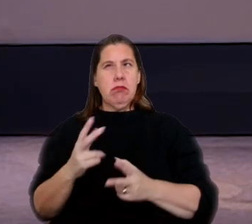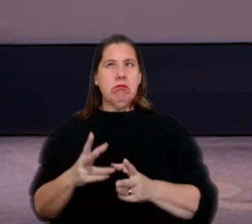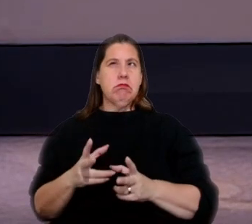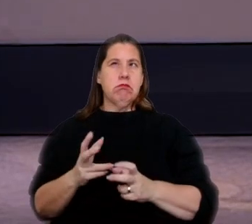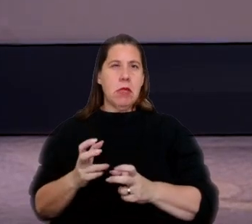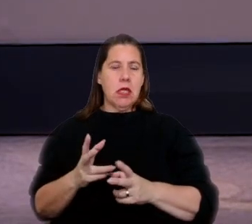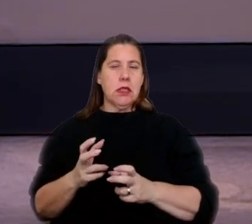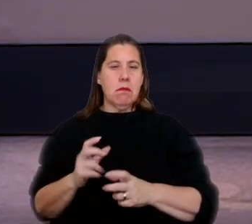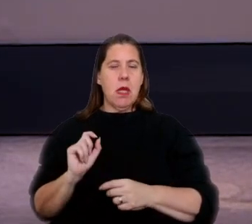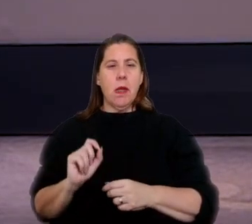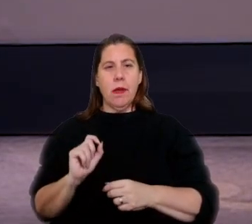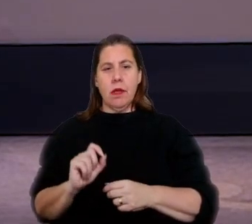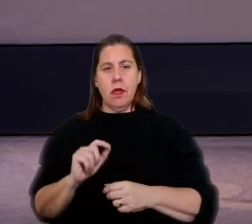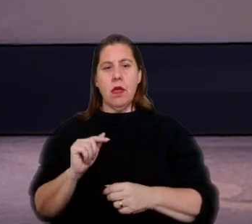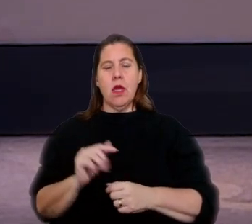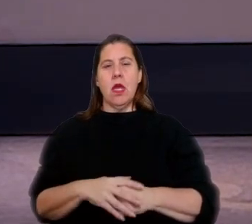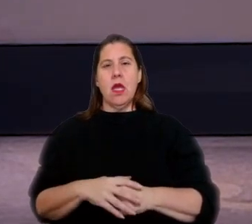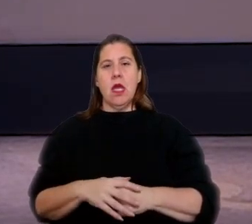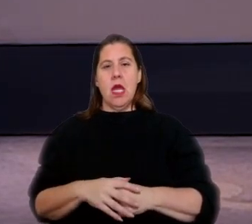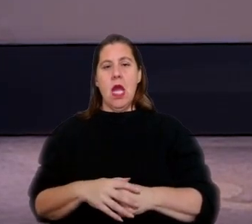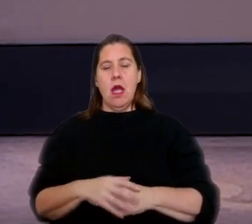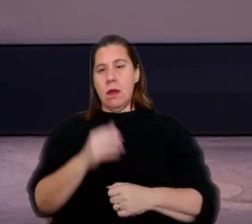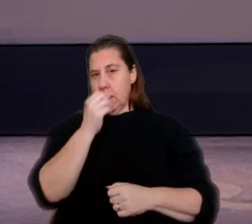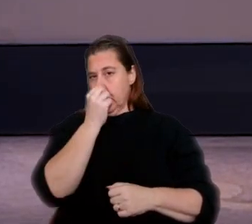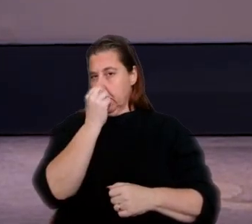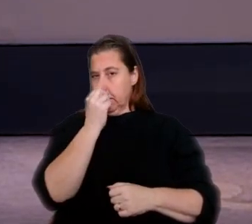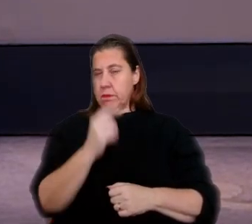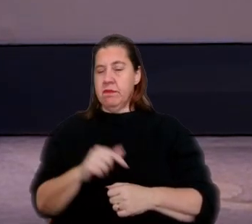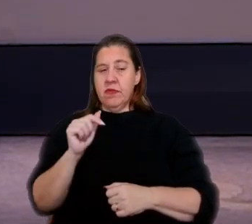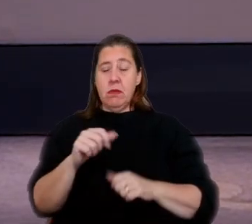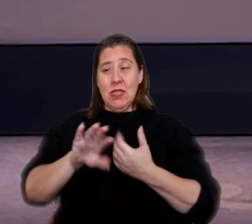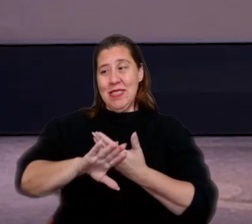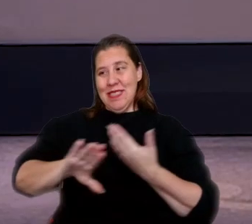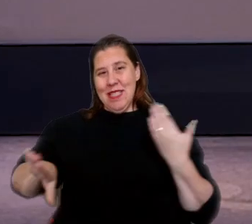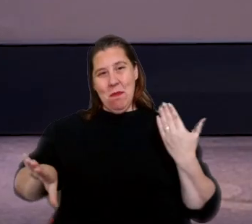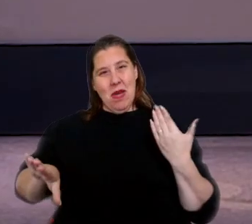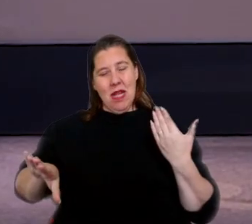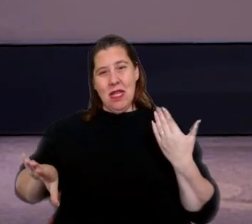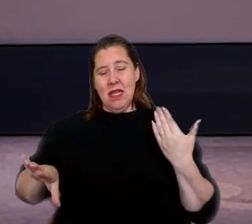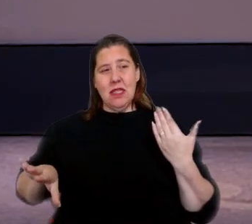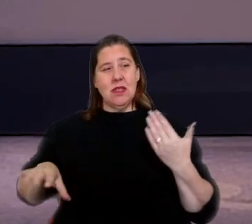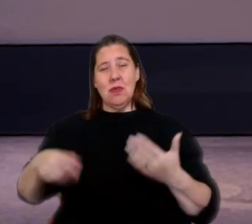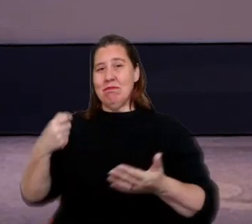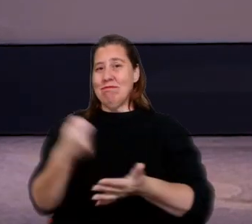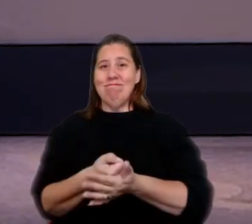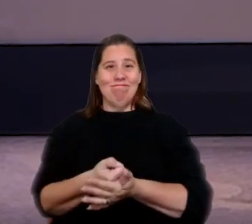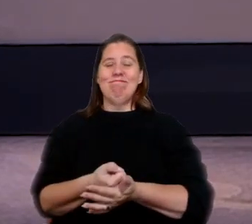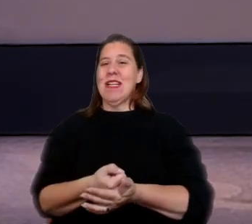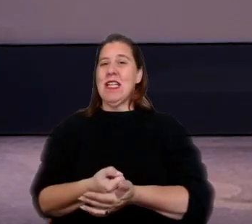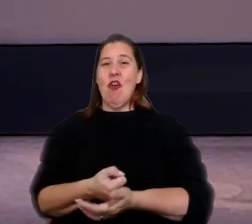A impressão que eu tive é que foi tudo muito... Ele teve que se separar de um jeito muito brusco,